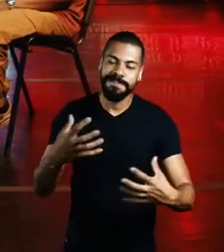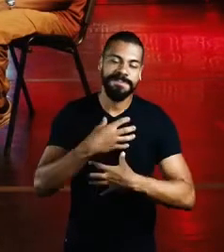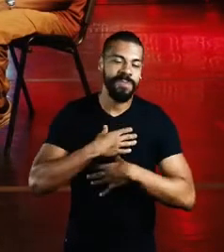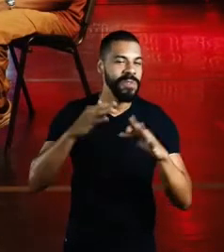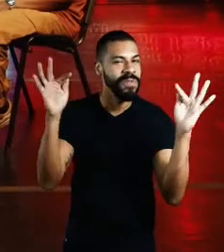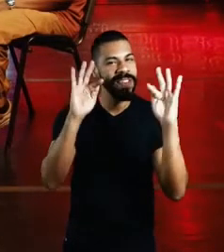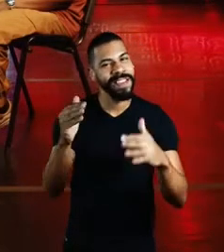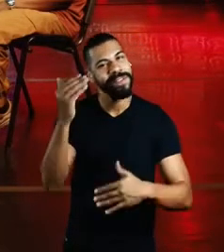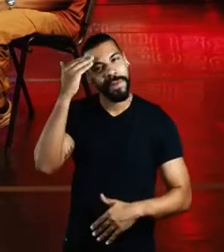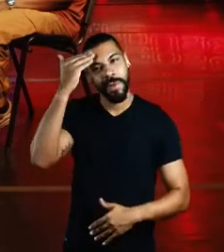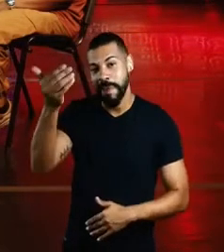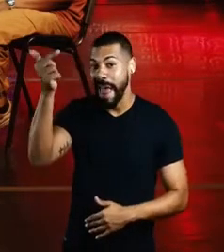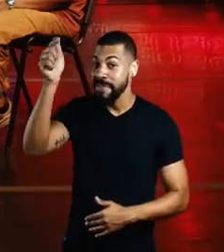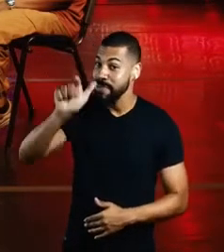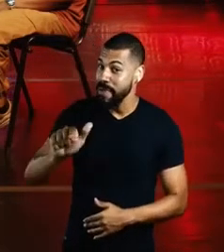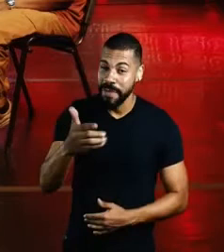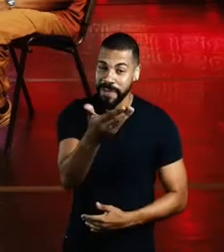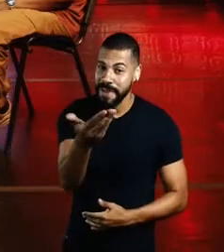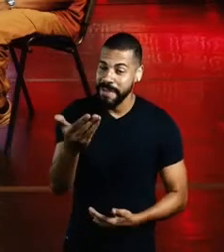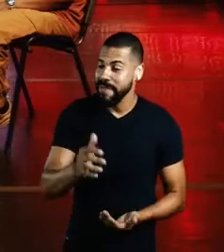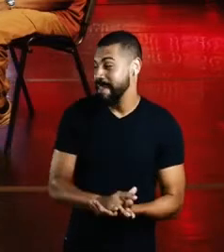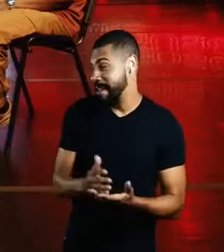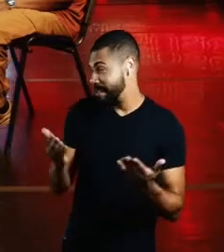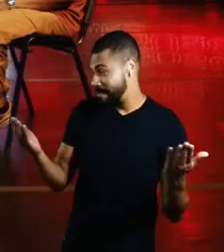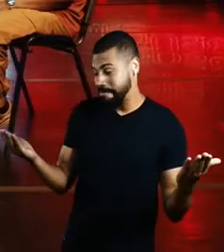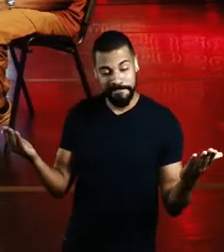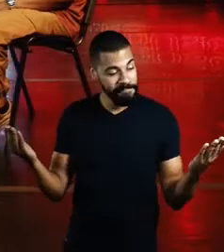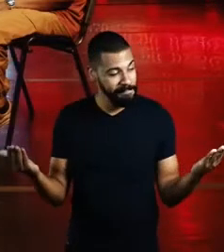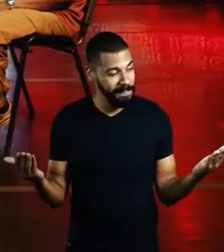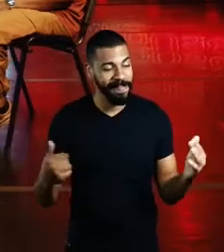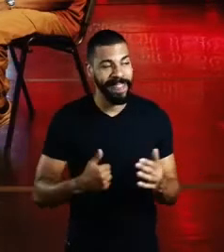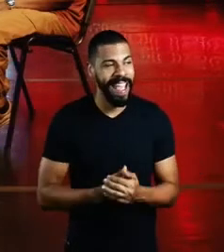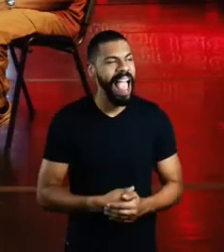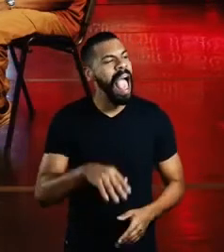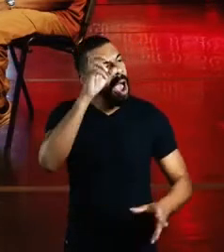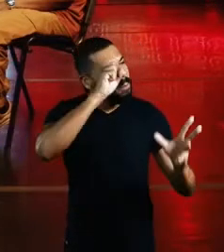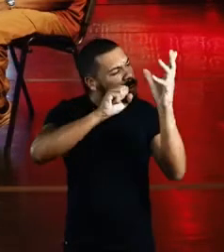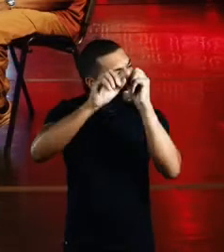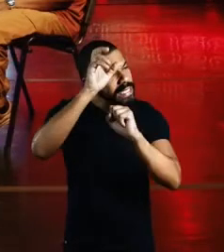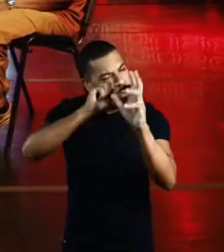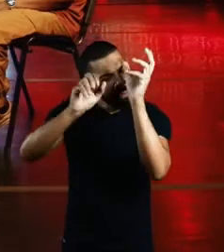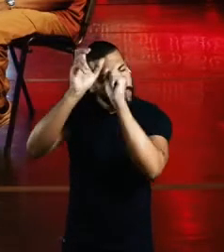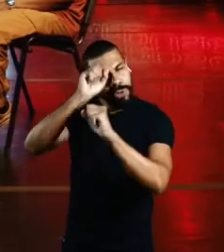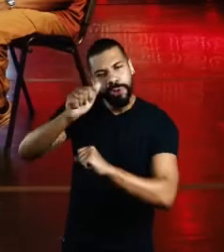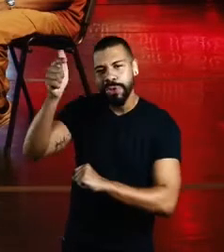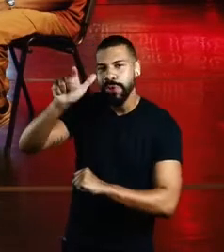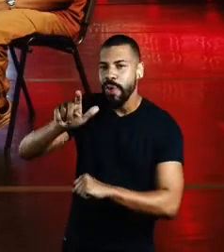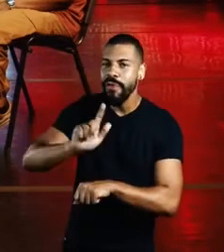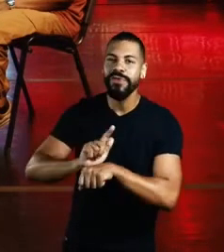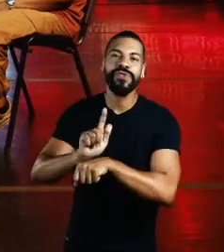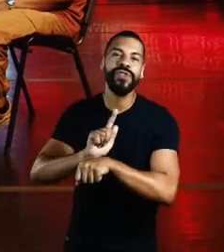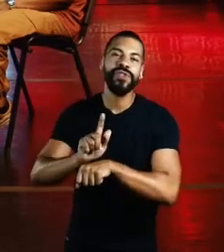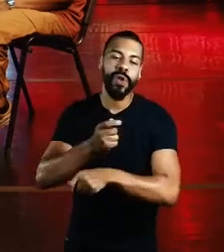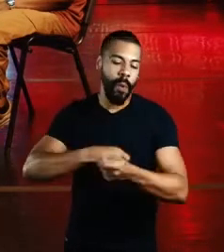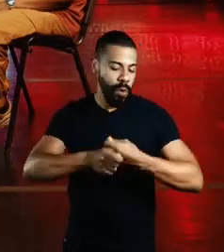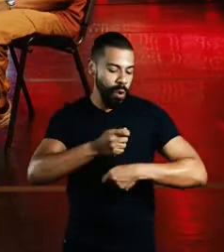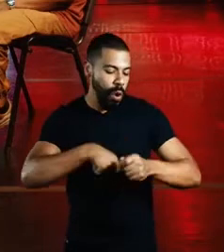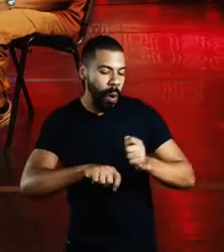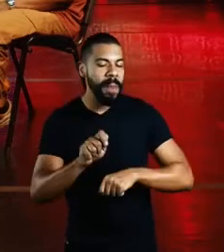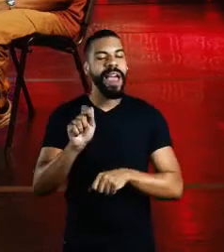muito obrigado mais uma vez, certo? Aprendi mais uma vez sobre gestão econômica, gestão de